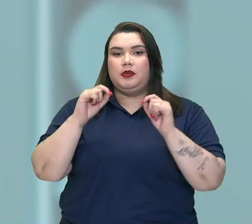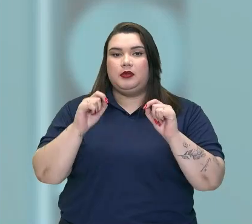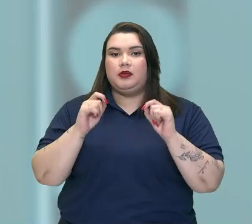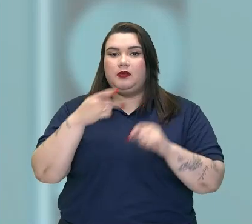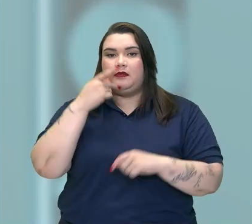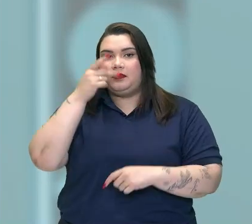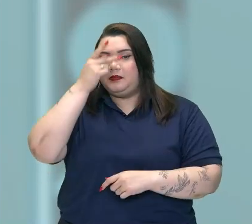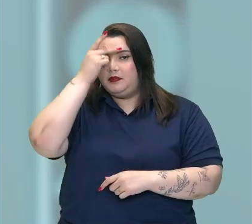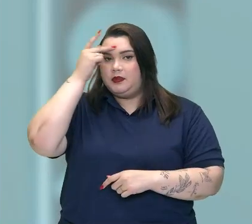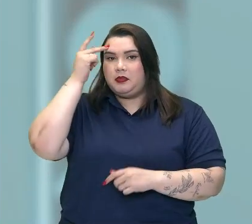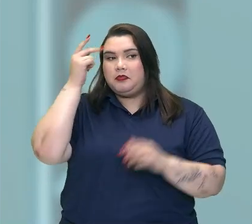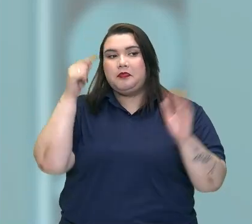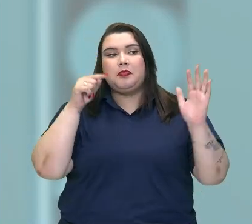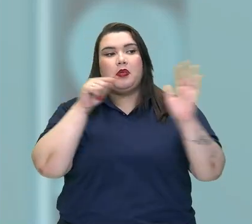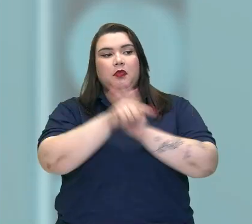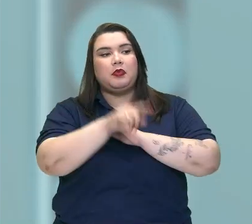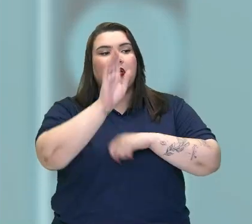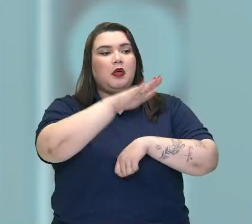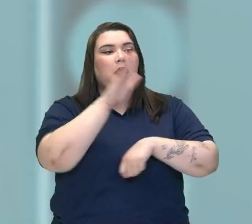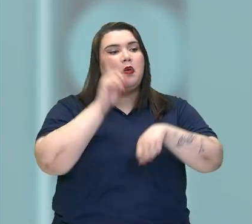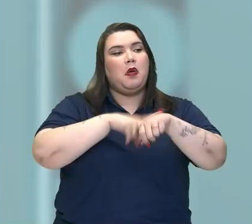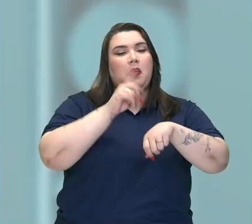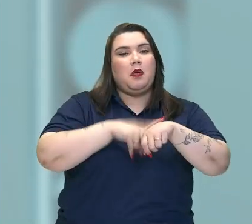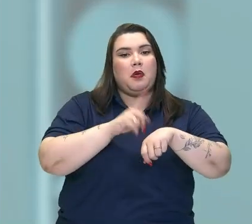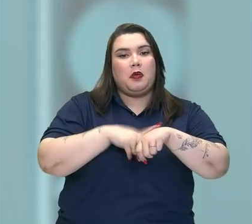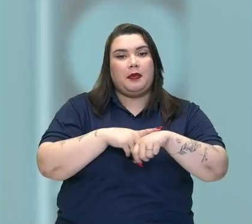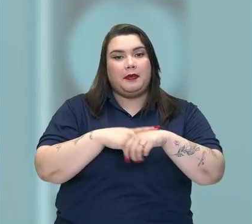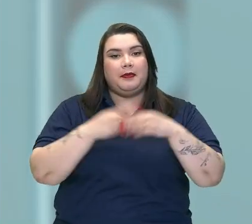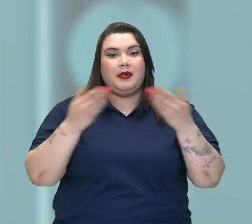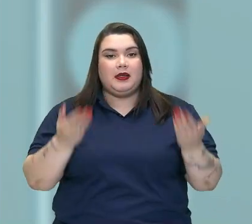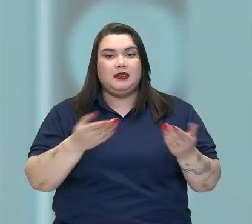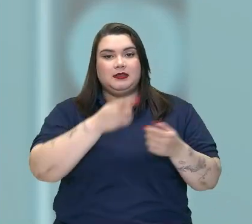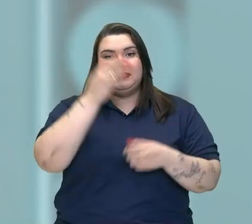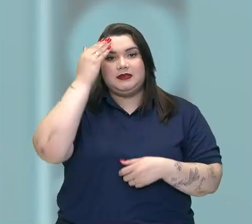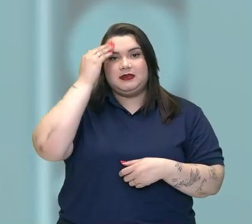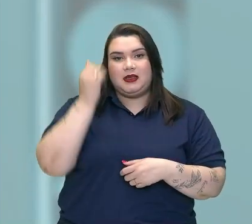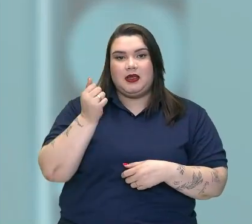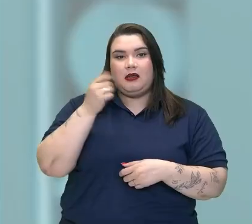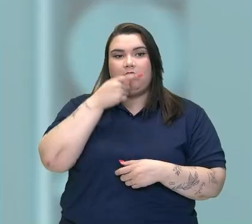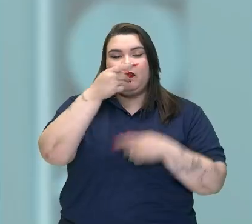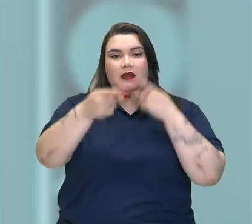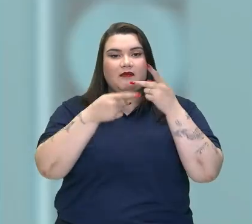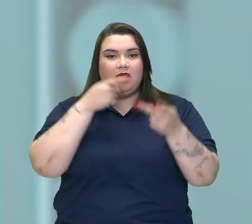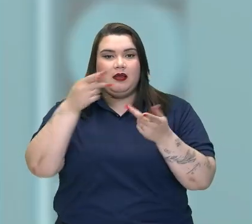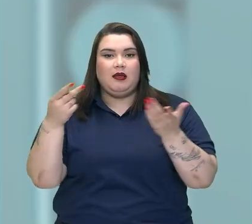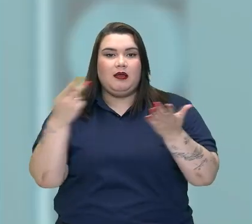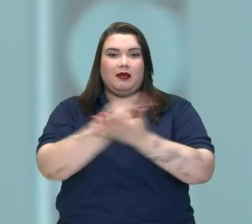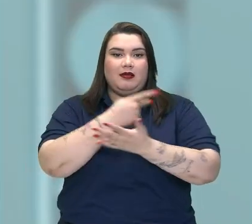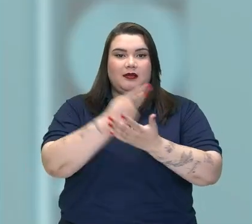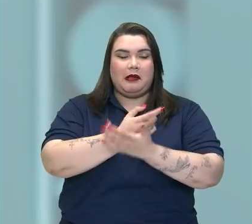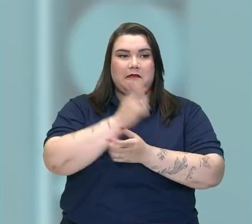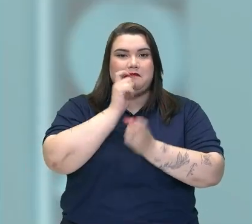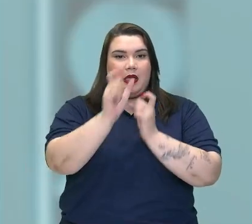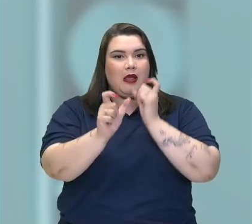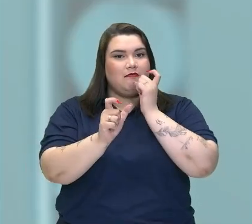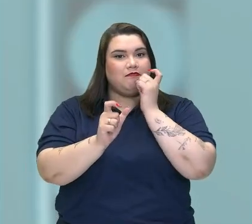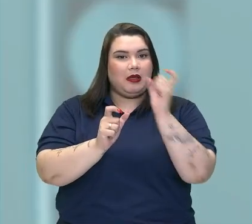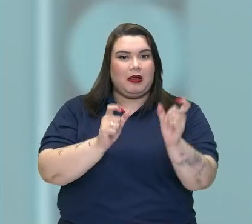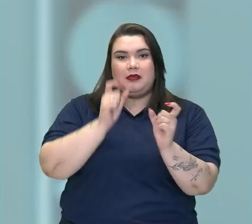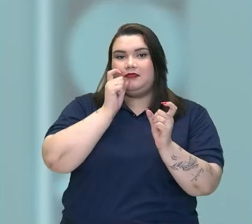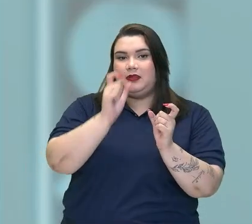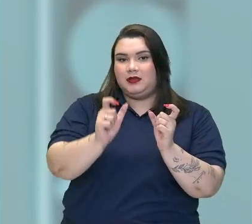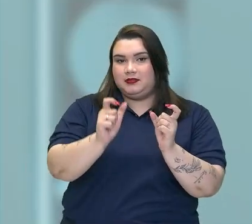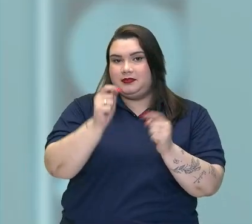que as pessoas ficavam perguntando as horas dele, justamente para ele falar coisas absurdas, um tanto assim, não tem a ver